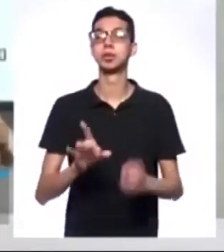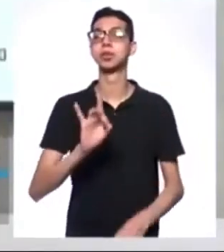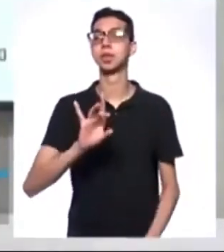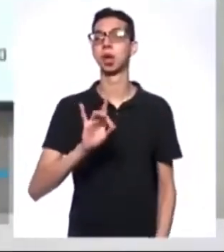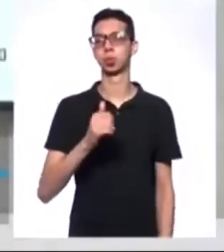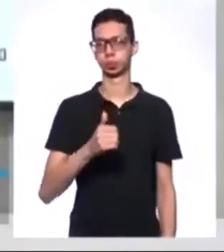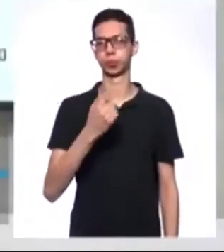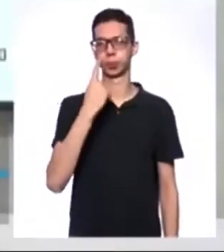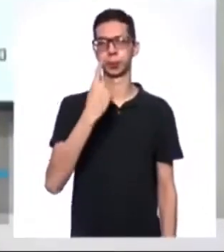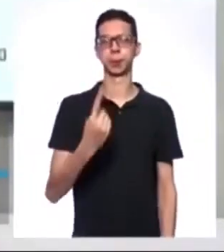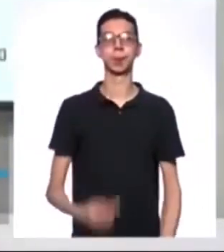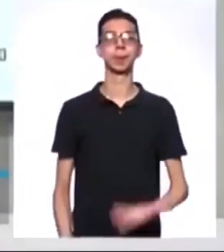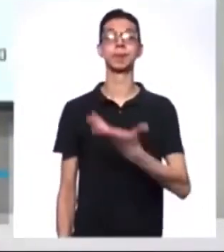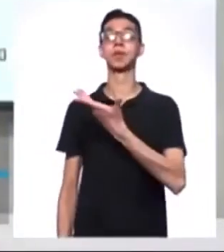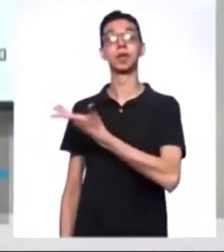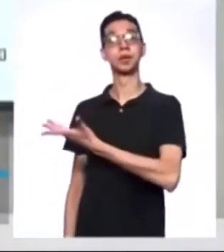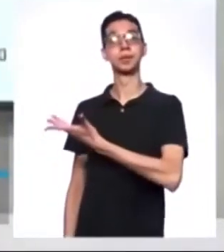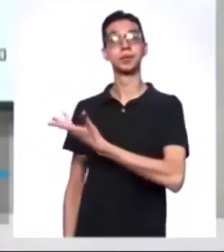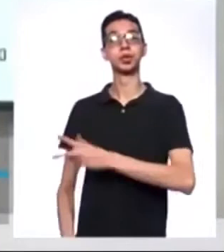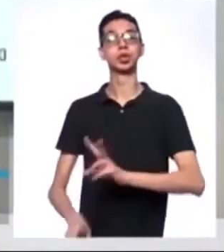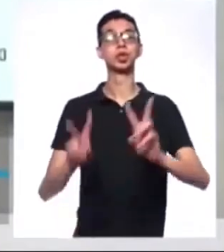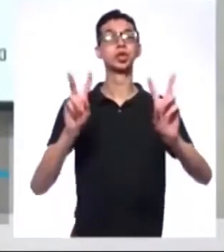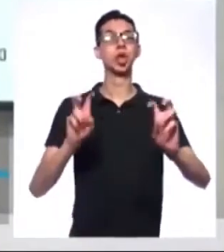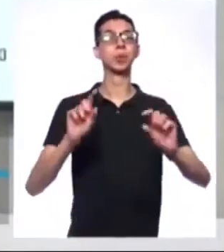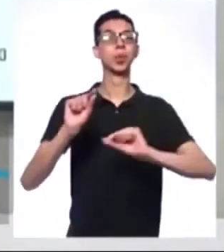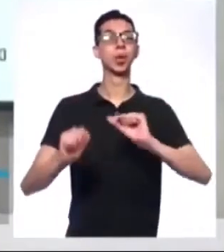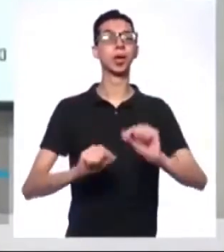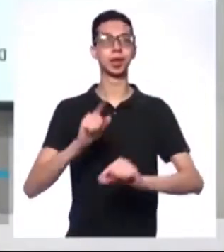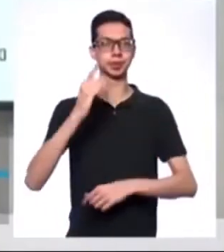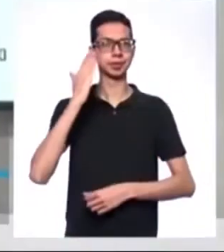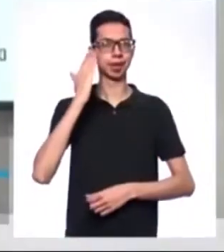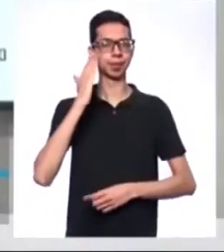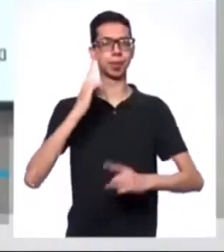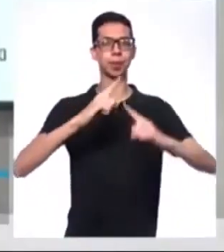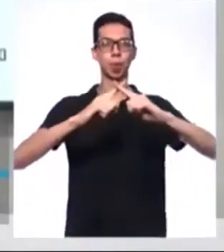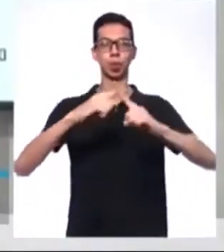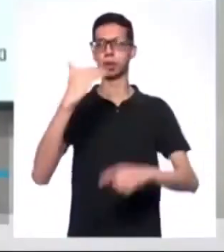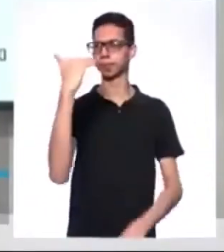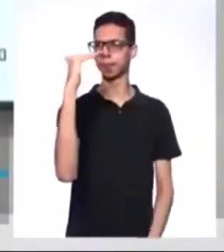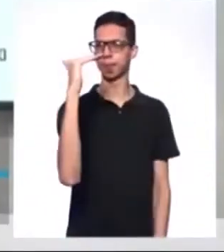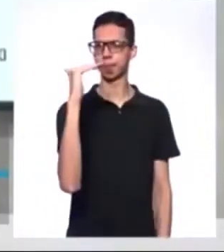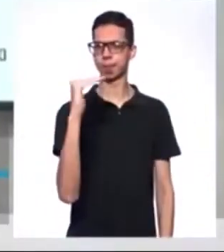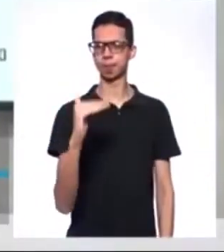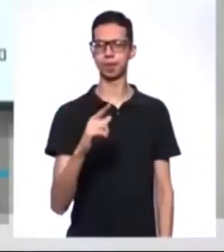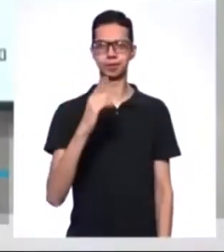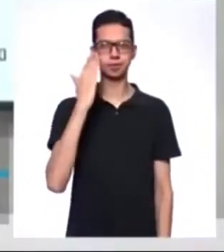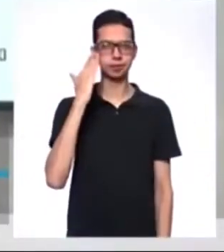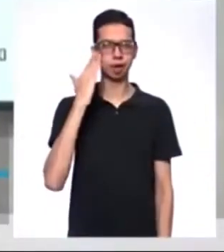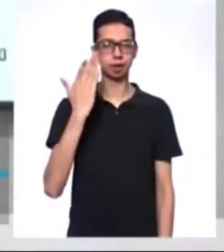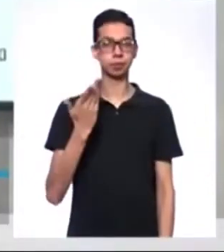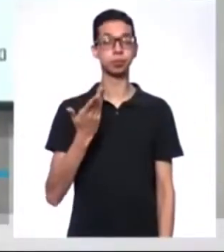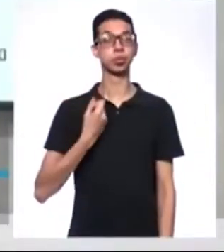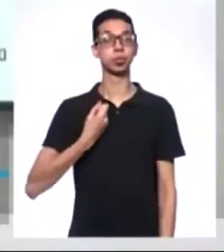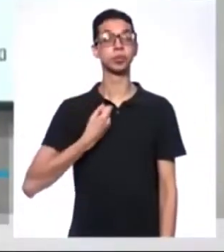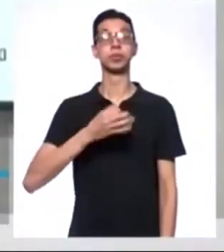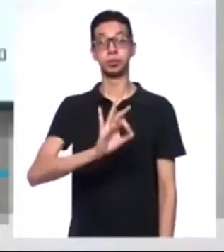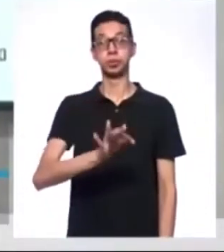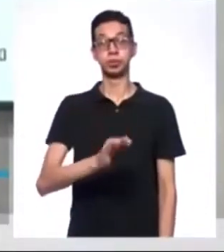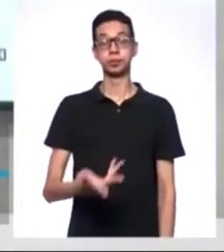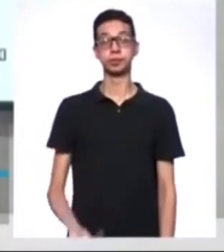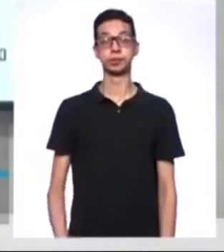sabe essa ideia desse exercício aqui de multiplicação em ordem decrescente sabe em ordem decrescente é